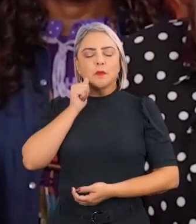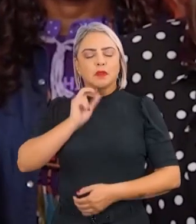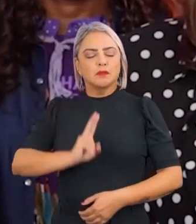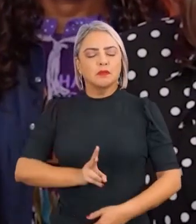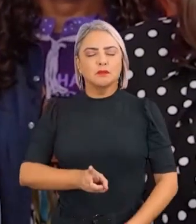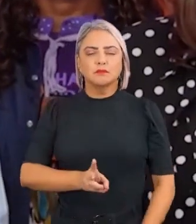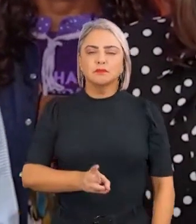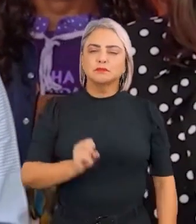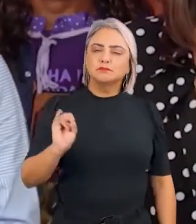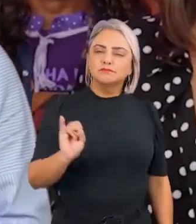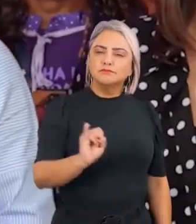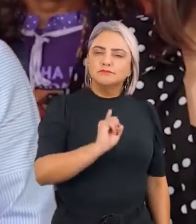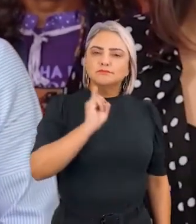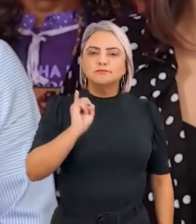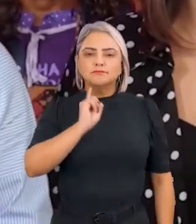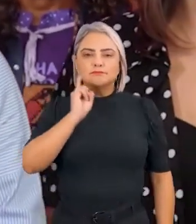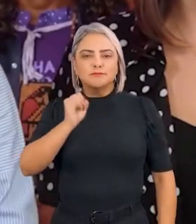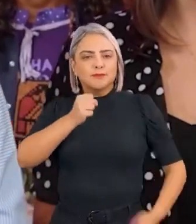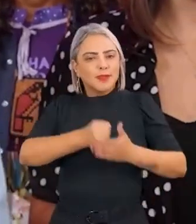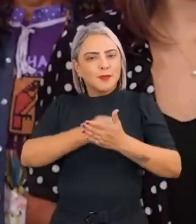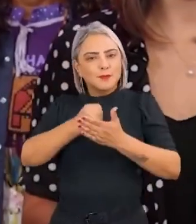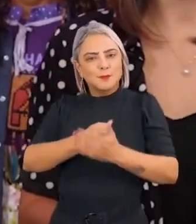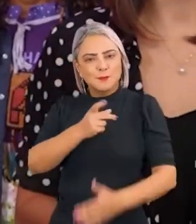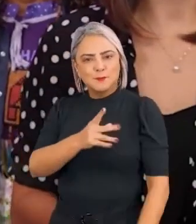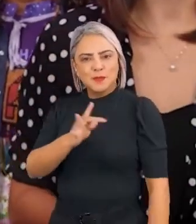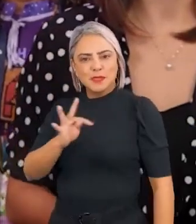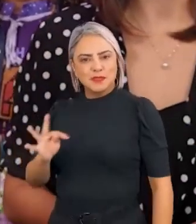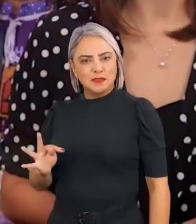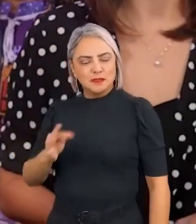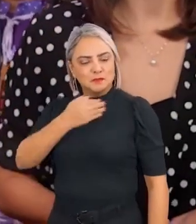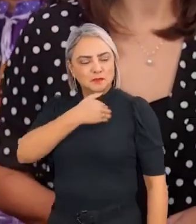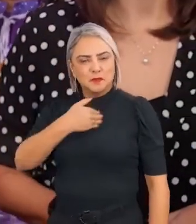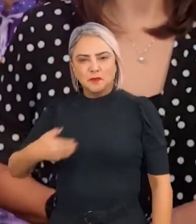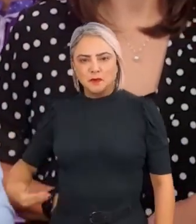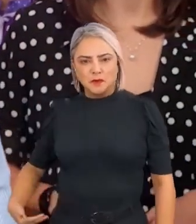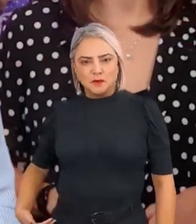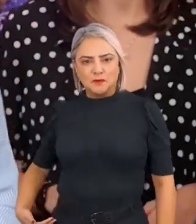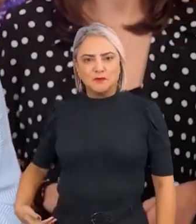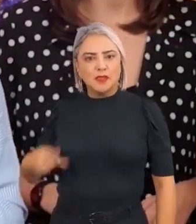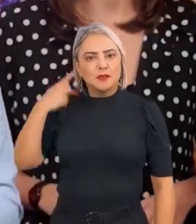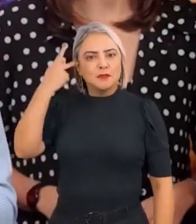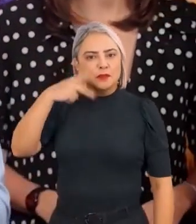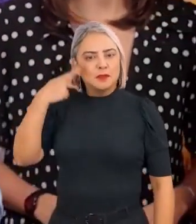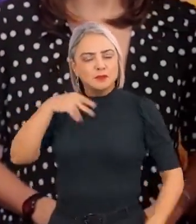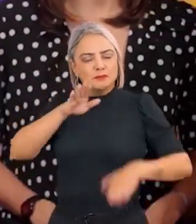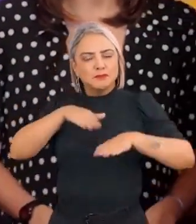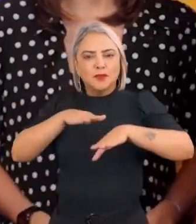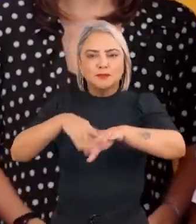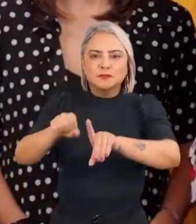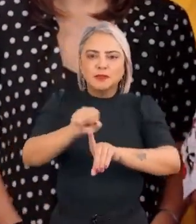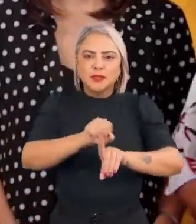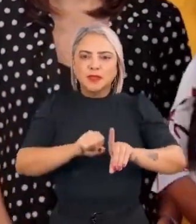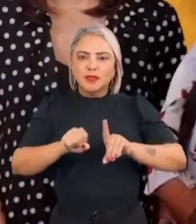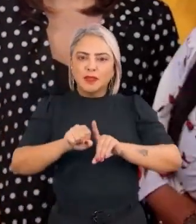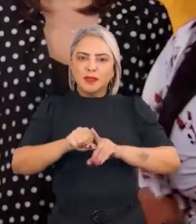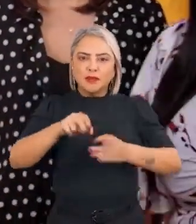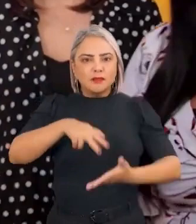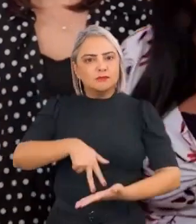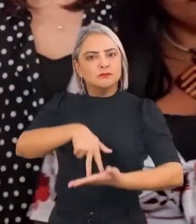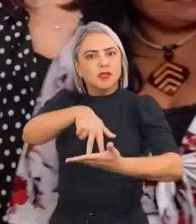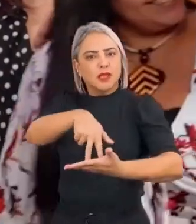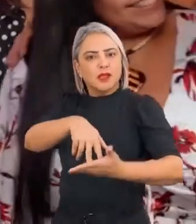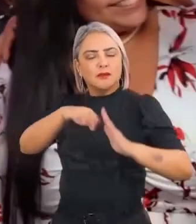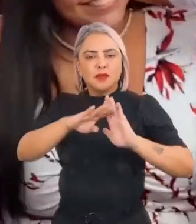A mulher é sempre uma força muito importante nas lutas do PT. Seja em governos, no parlamento, nos movimentos sociais ou na linha